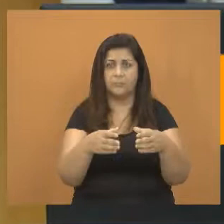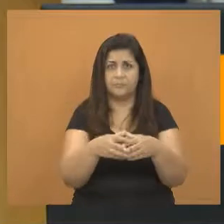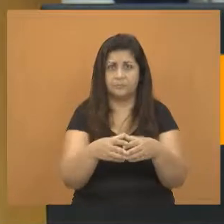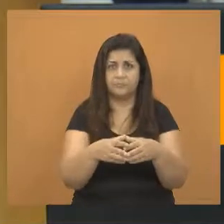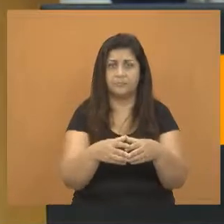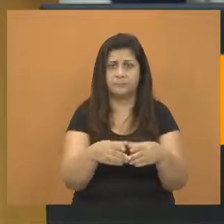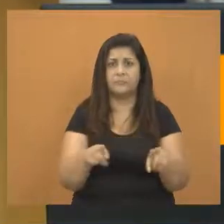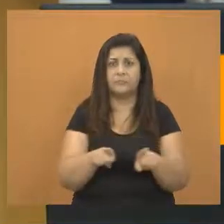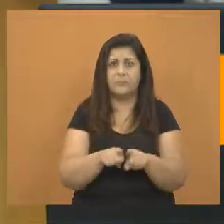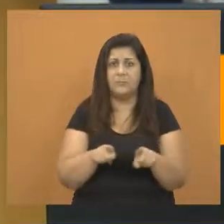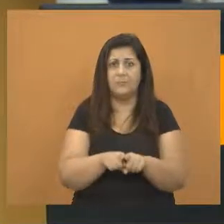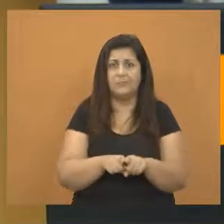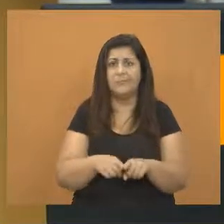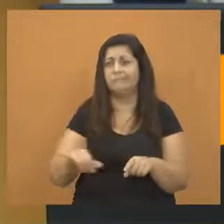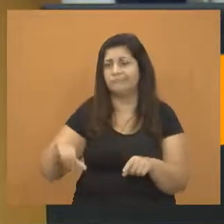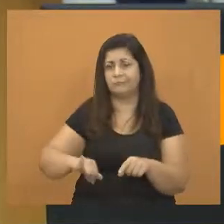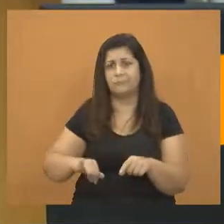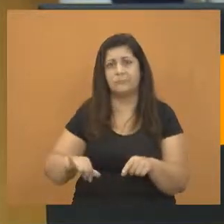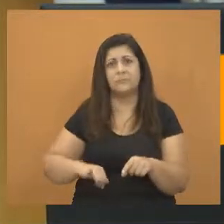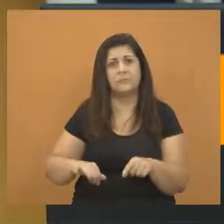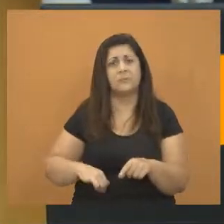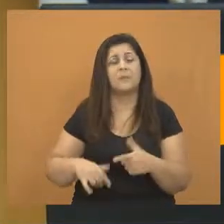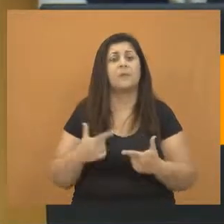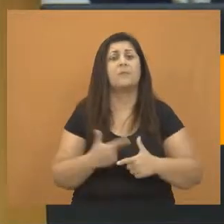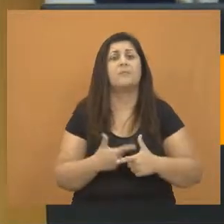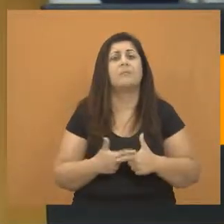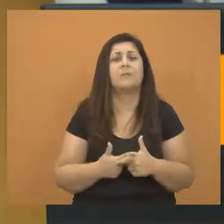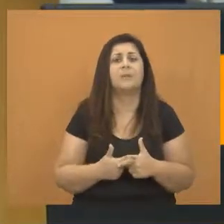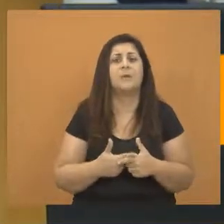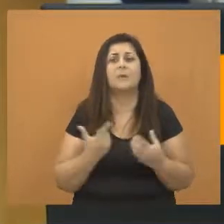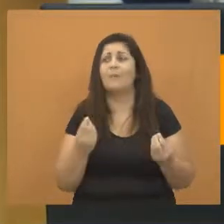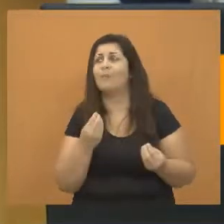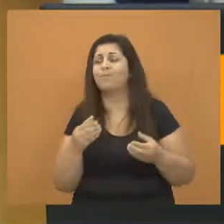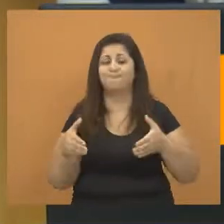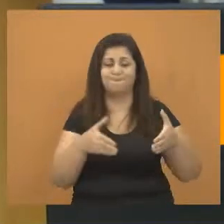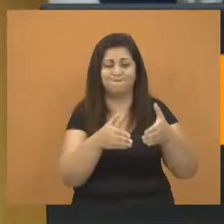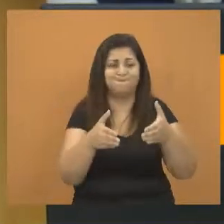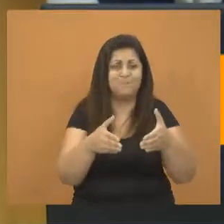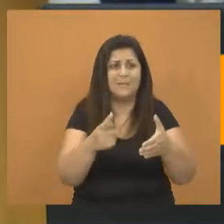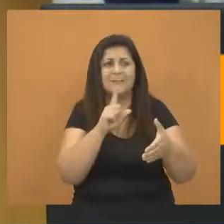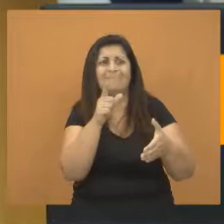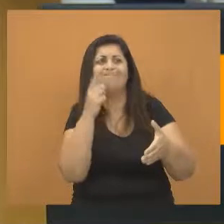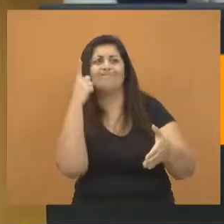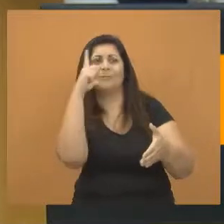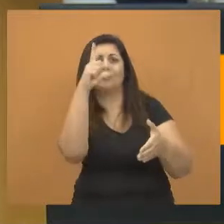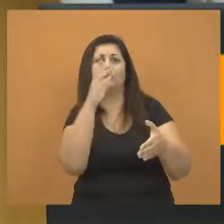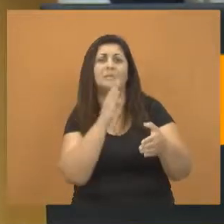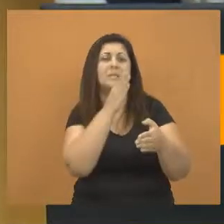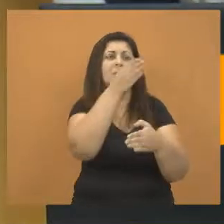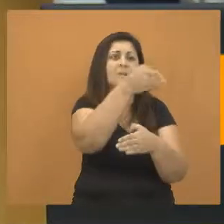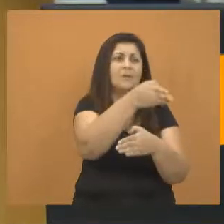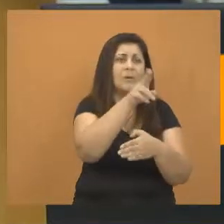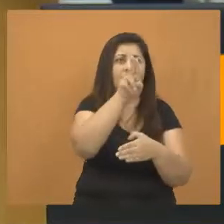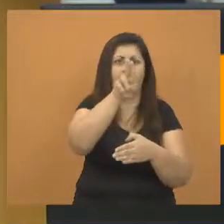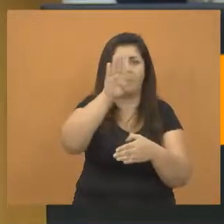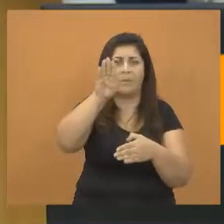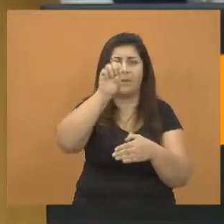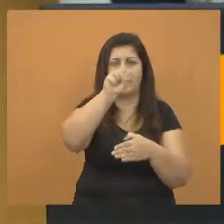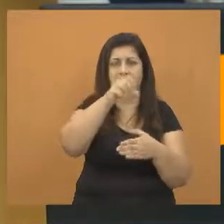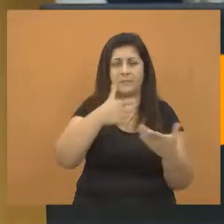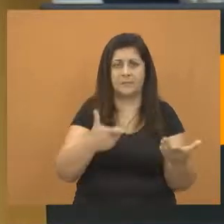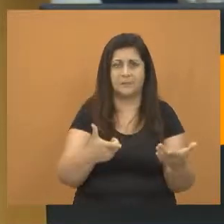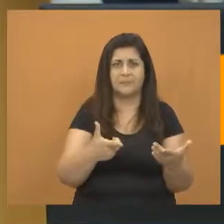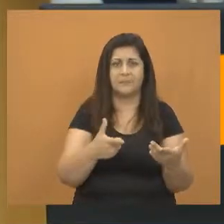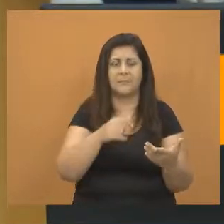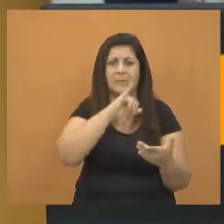também são desfavorecidos por causa da contramão de usar o postinho de referência, que seria o